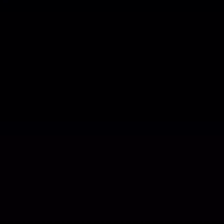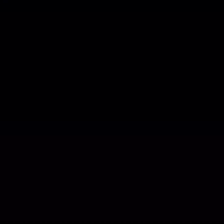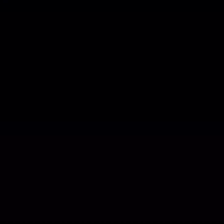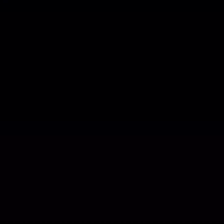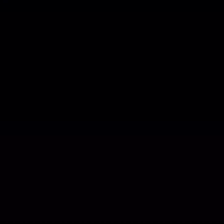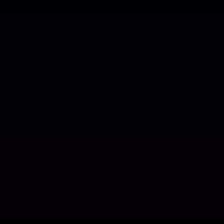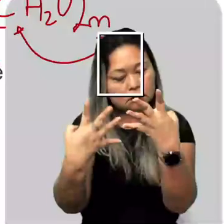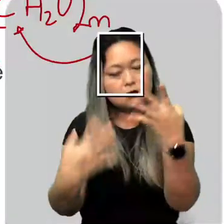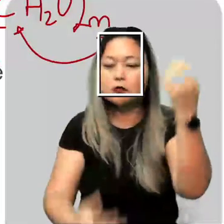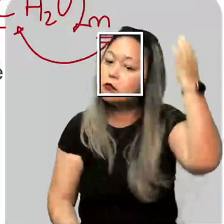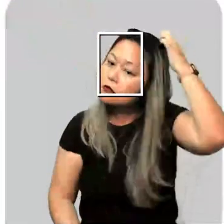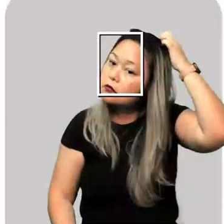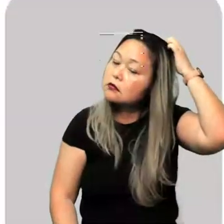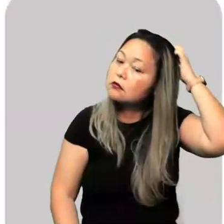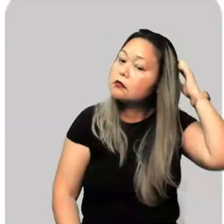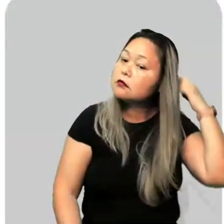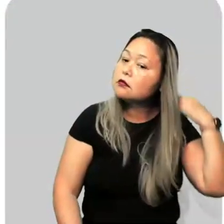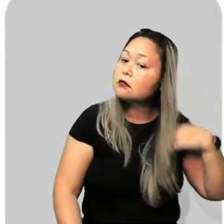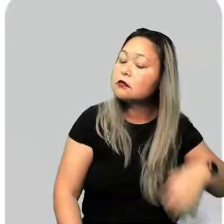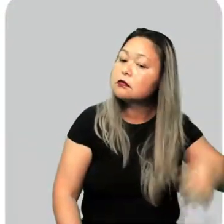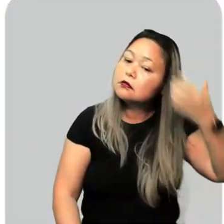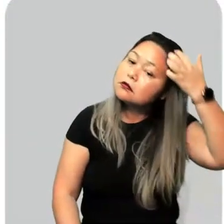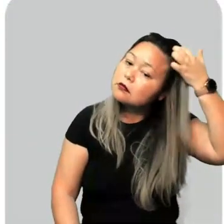Quatro. Vamos lá.